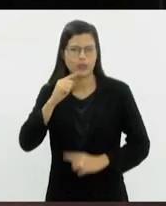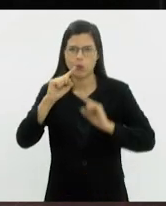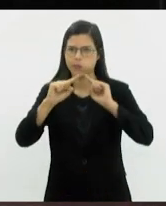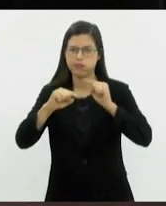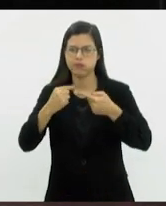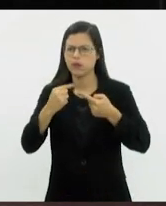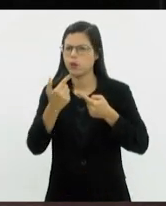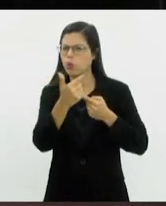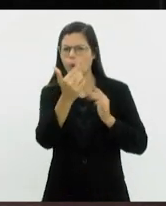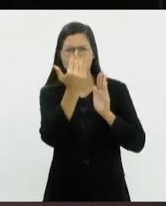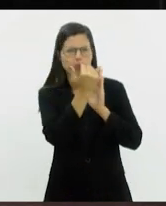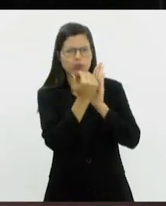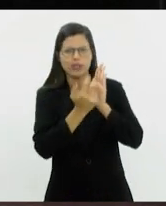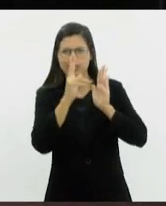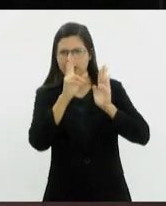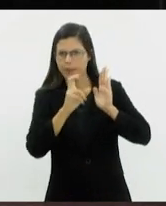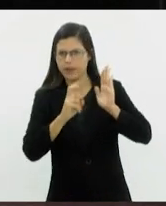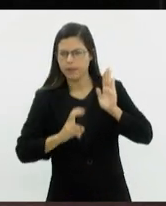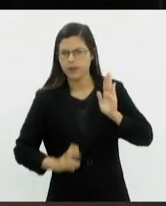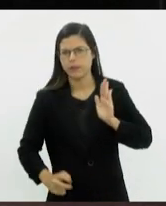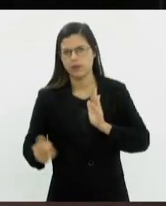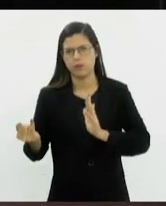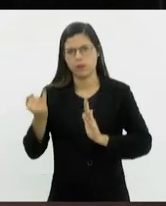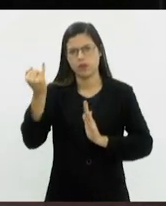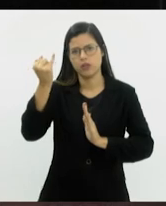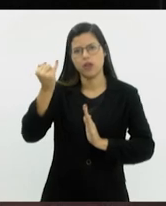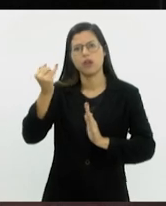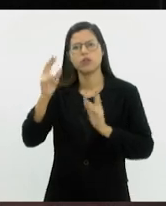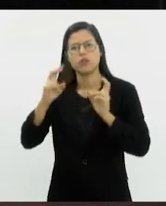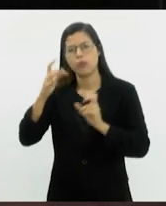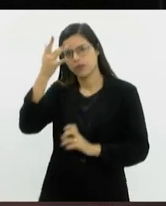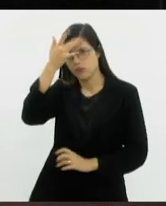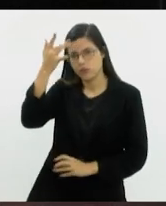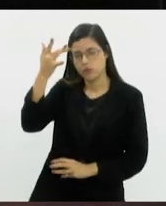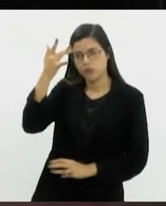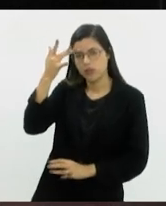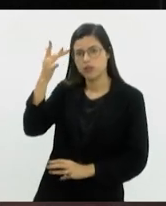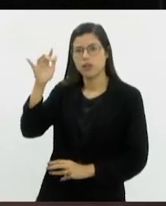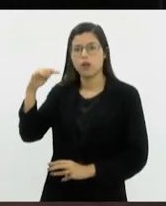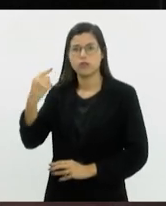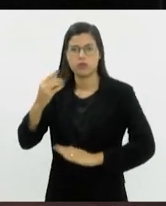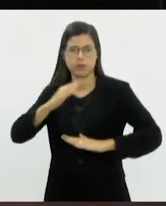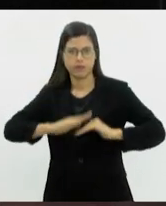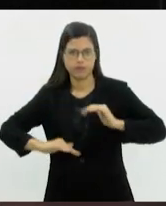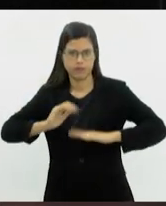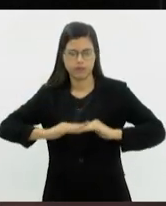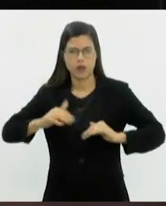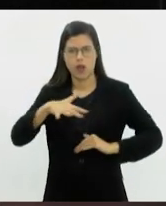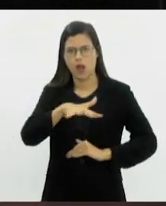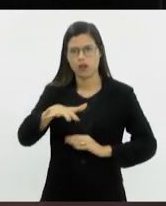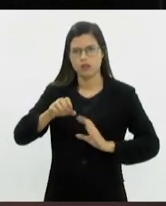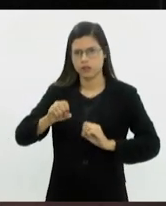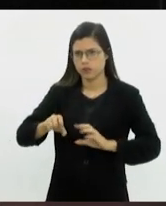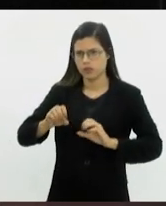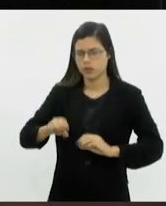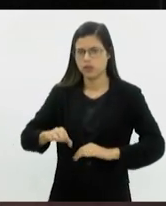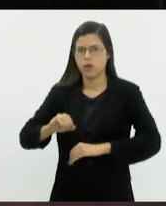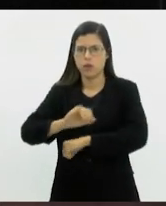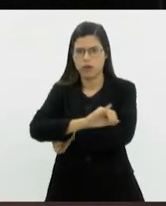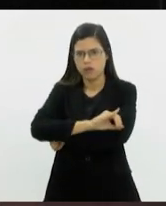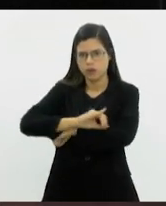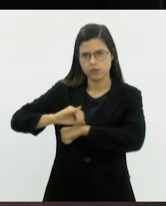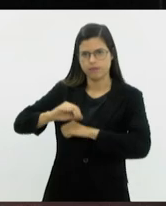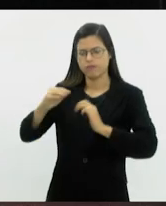de extrema importância, passando pelo cuidado da saúde mental dos nossos profissionais de educação, infraestrutura das